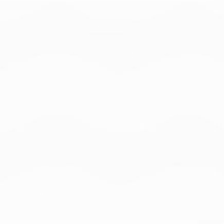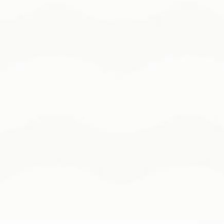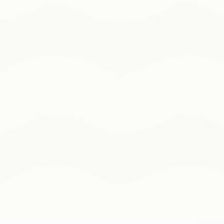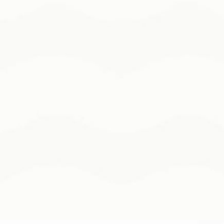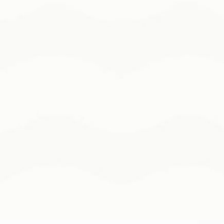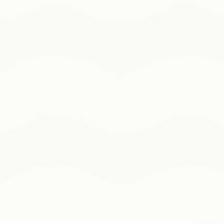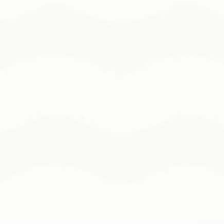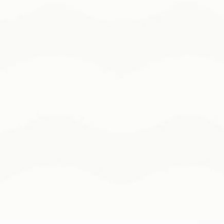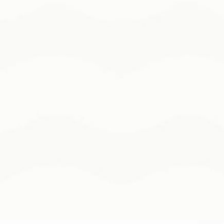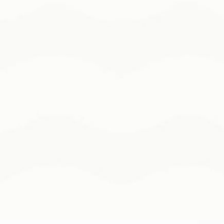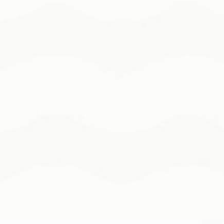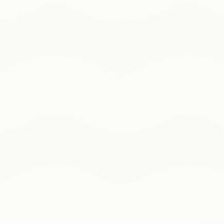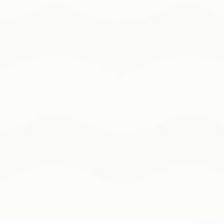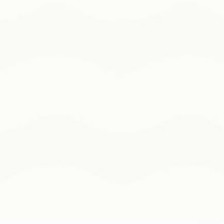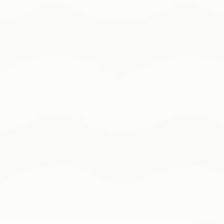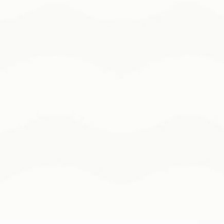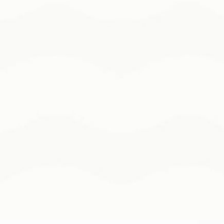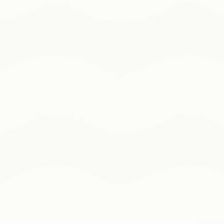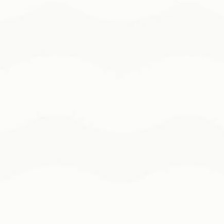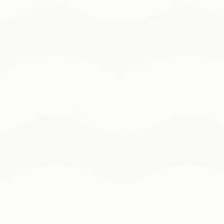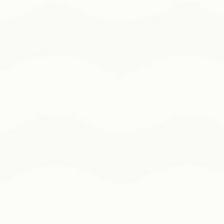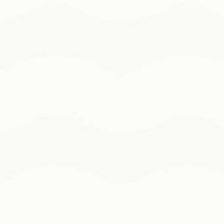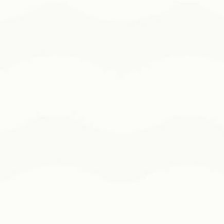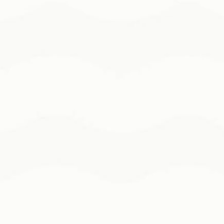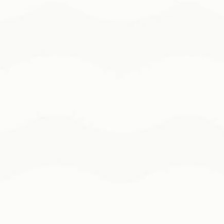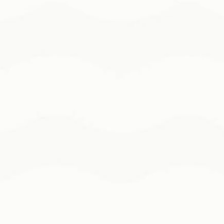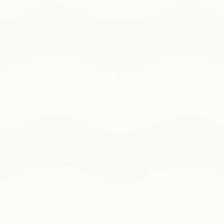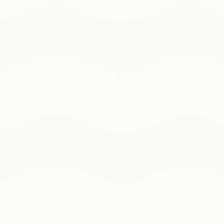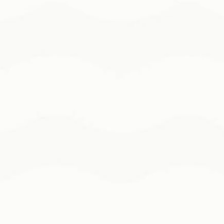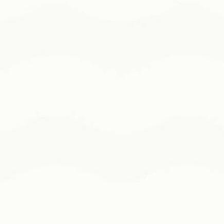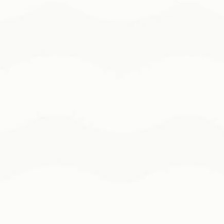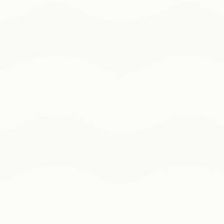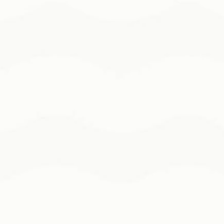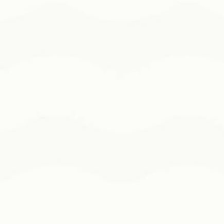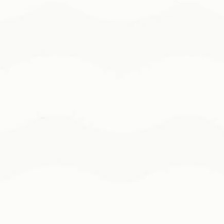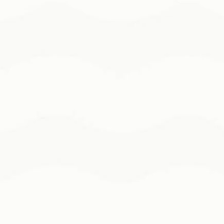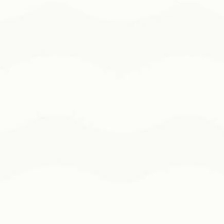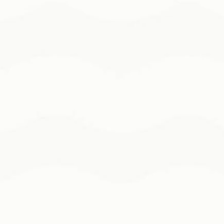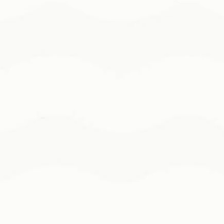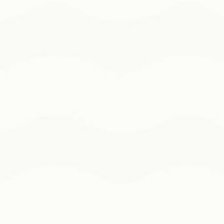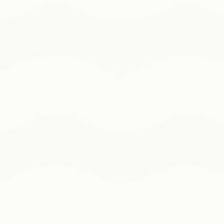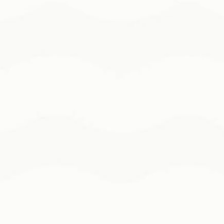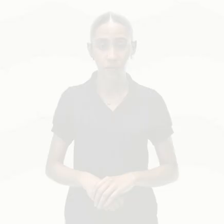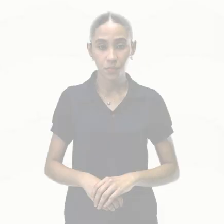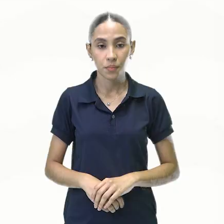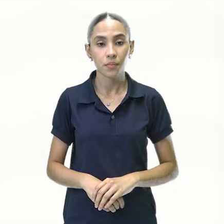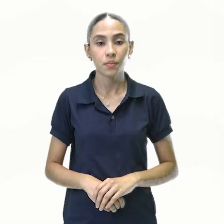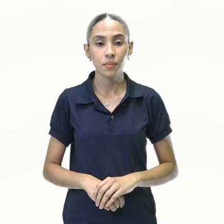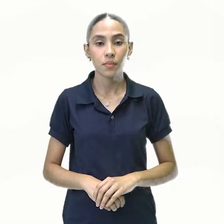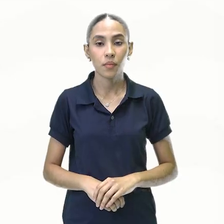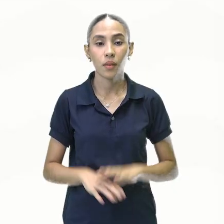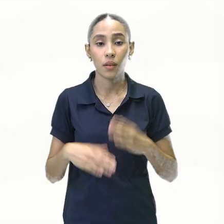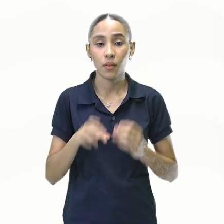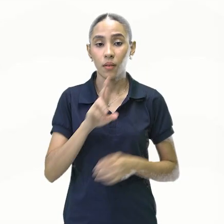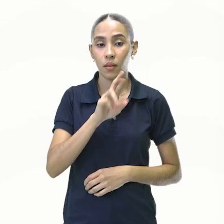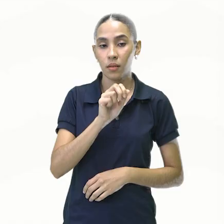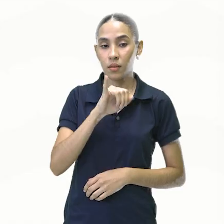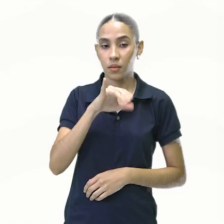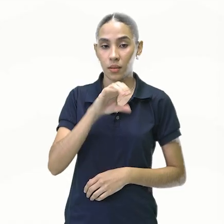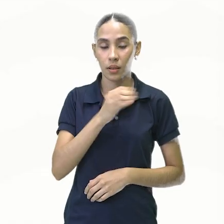reflexão. Primeiro, o raio incidente é esse raio aqui, ó, esse raio